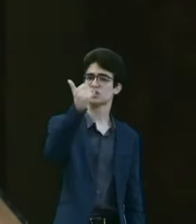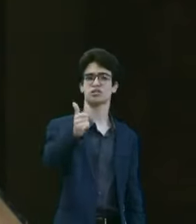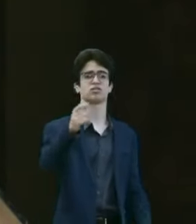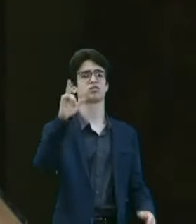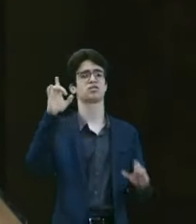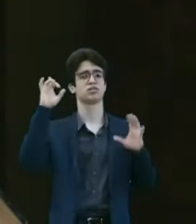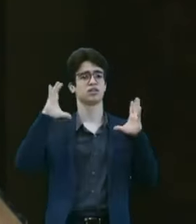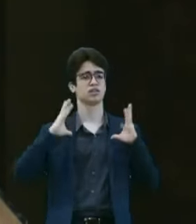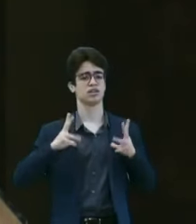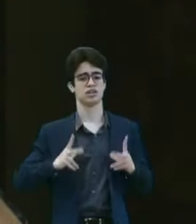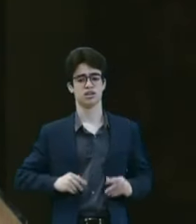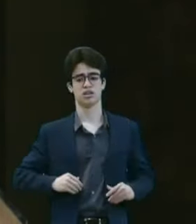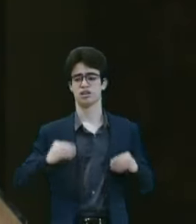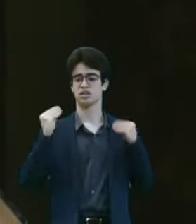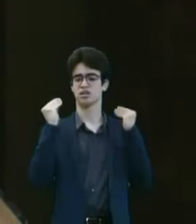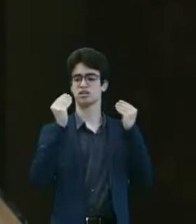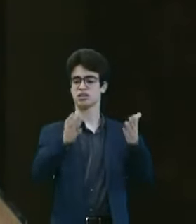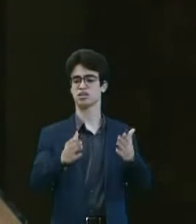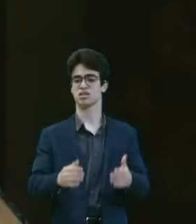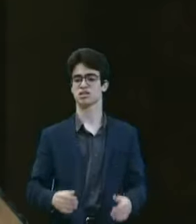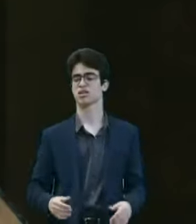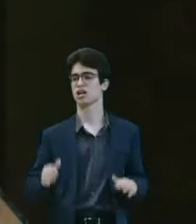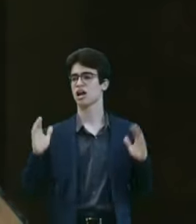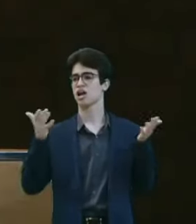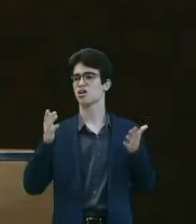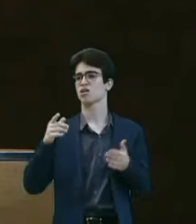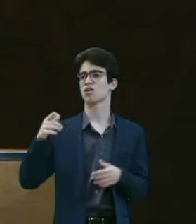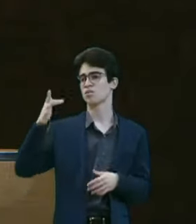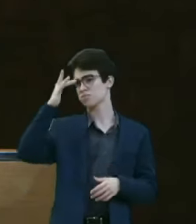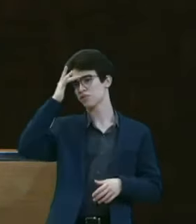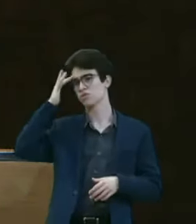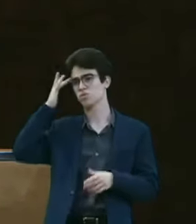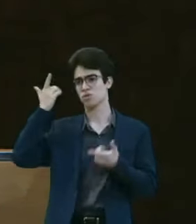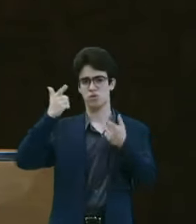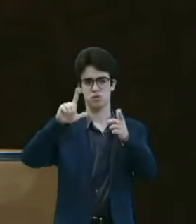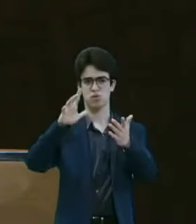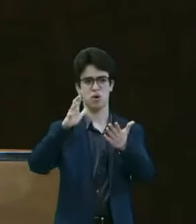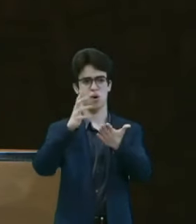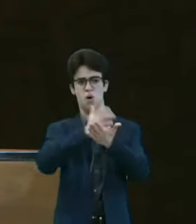lavado pelo sangue do Cordeiro, e ninguém pode tirar isso de você.